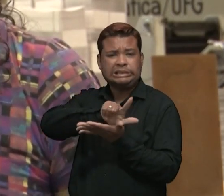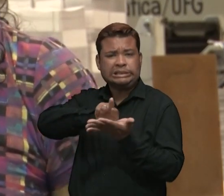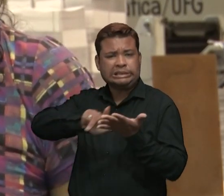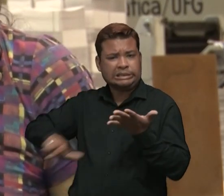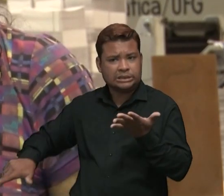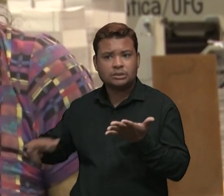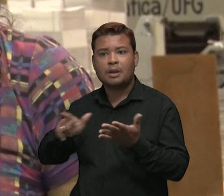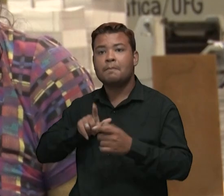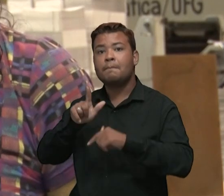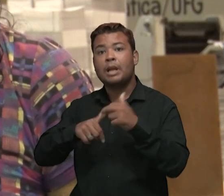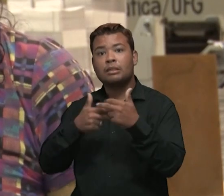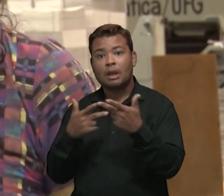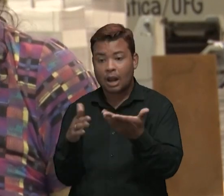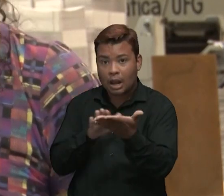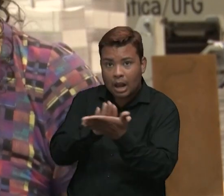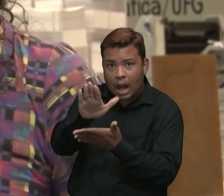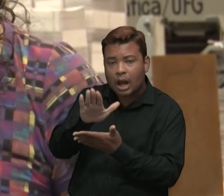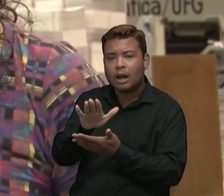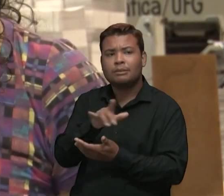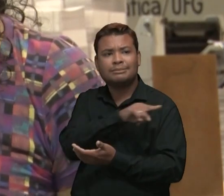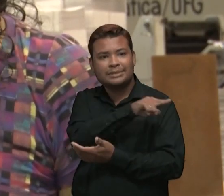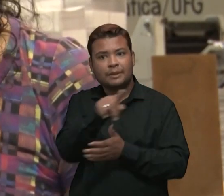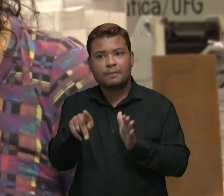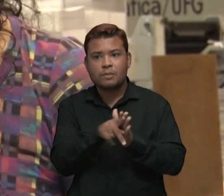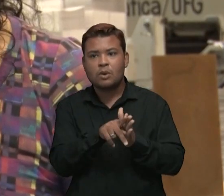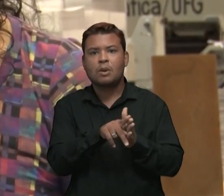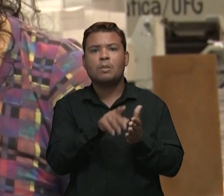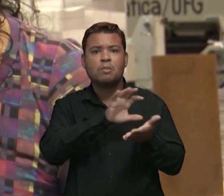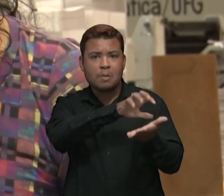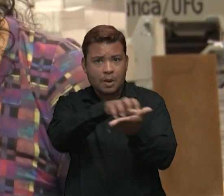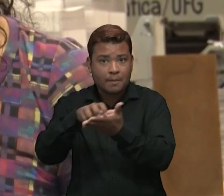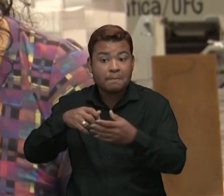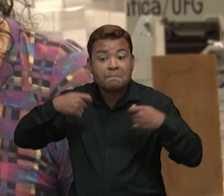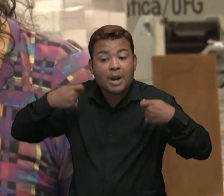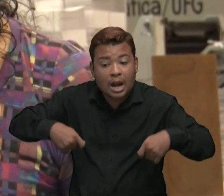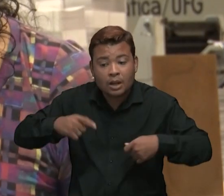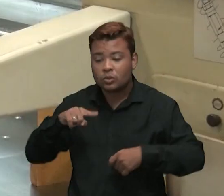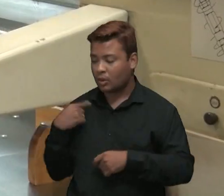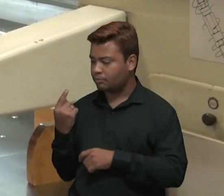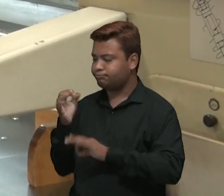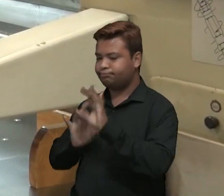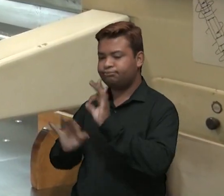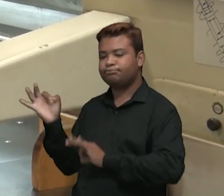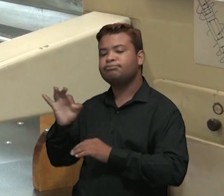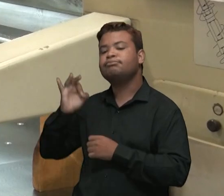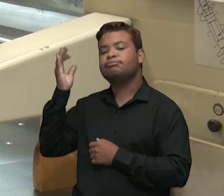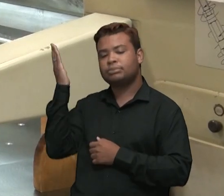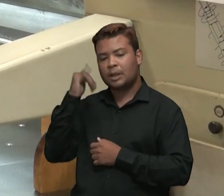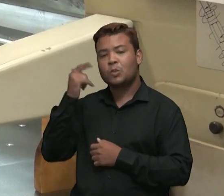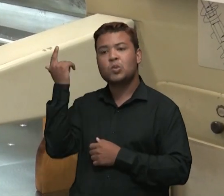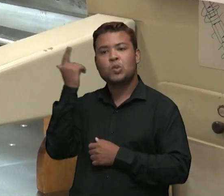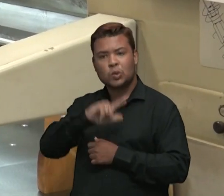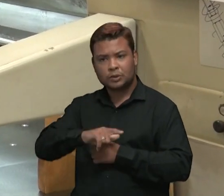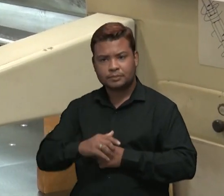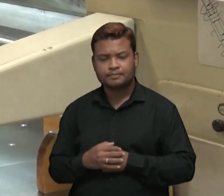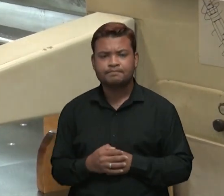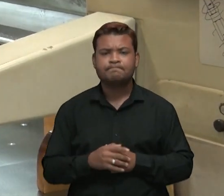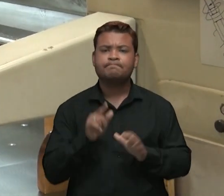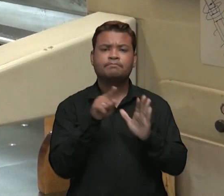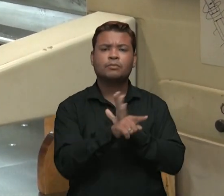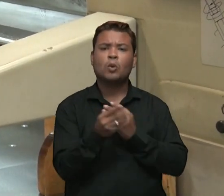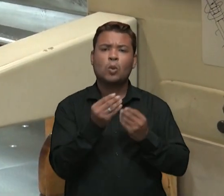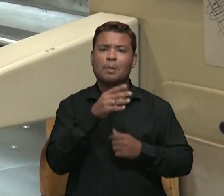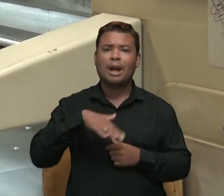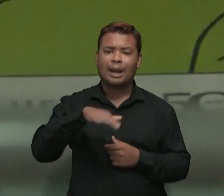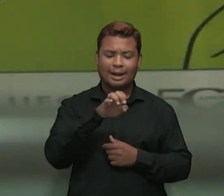que qualquer unidade ou órgão necessitar, nós estamos aptos a fazer. E essa parte do editorial, como